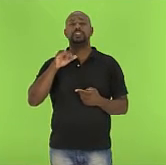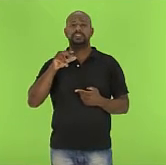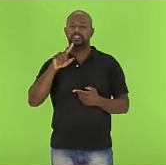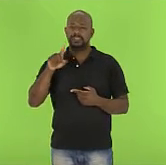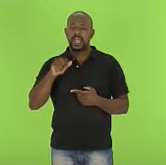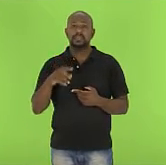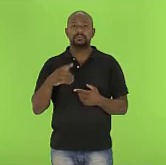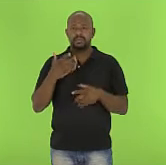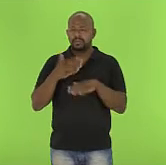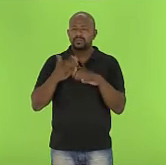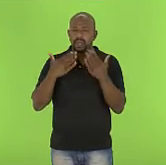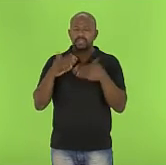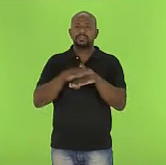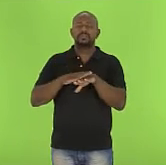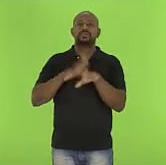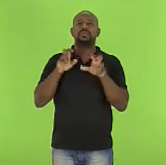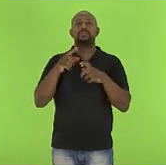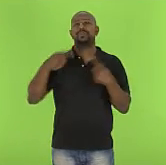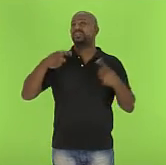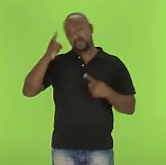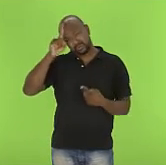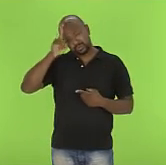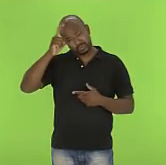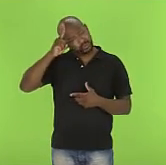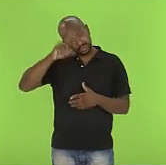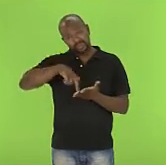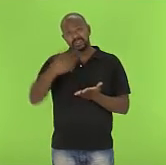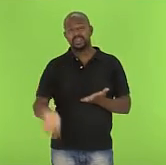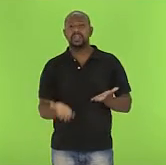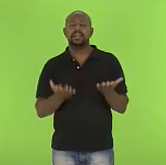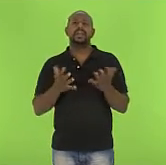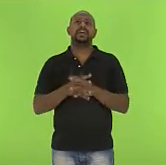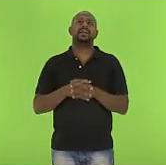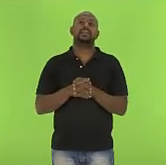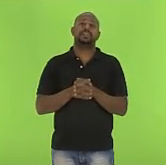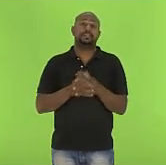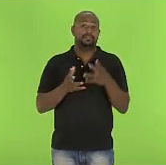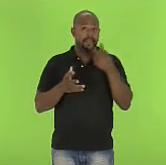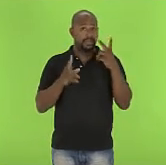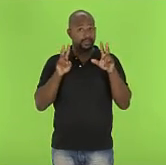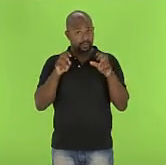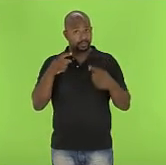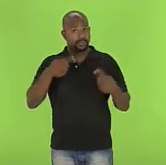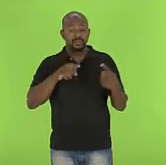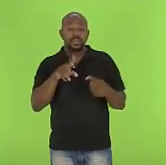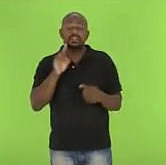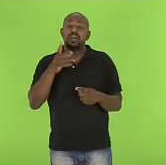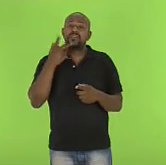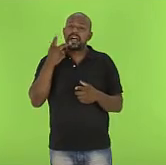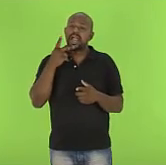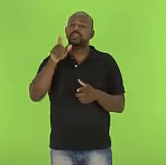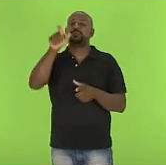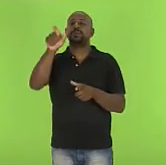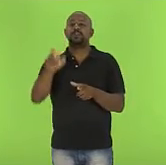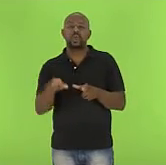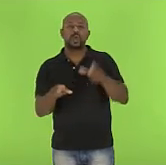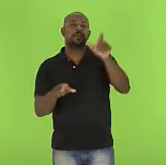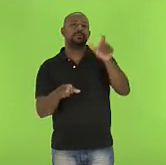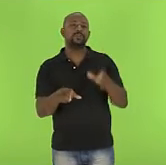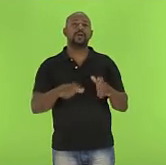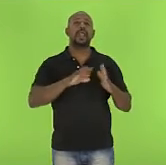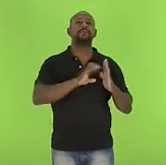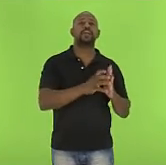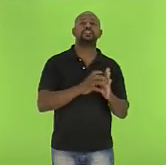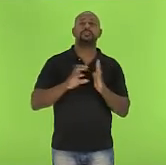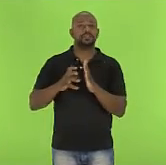cara. A gente conversa sobre política todo dia. O dia inteiro, verdade. Então... E falar de política não é só ficar falando de pessoas